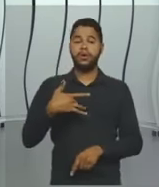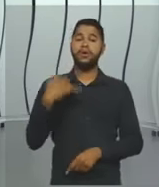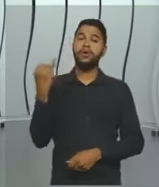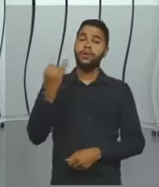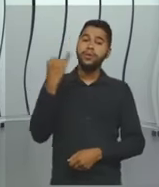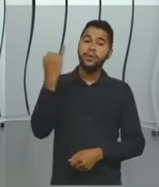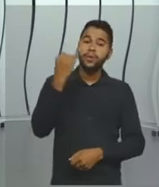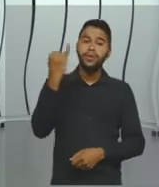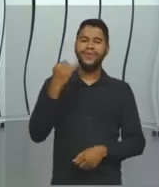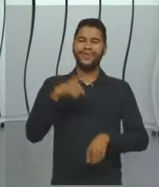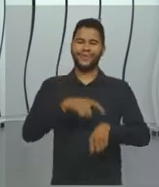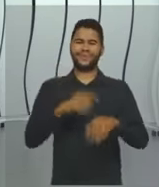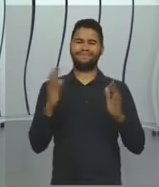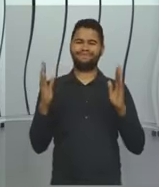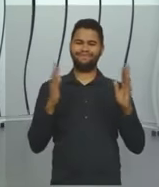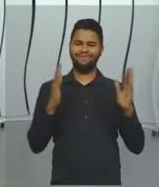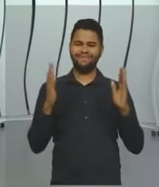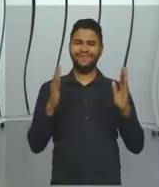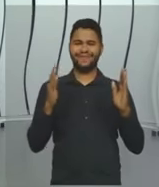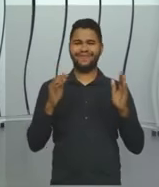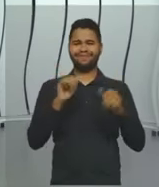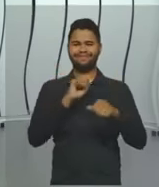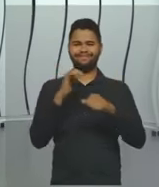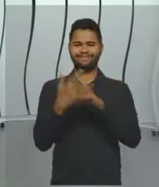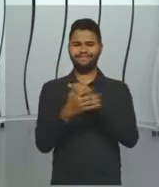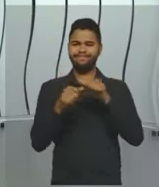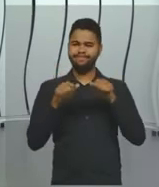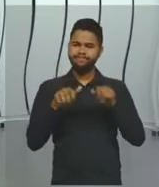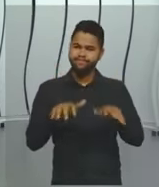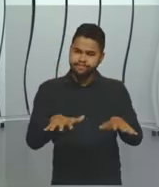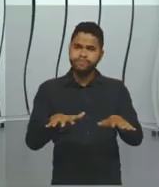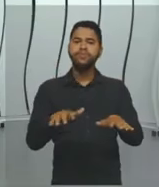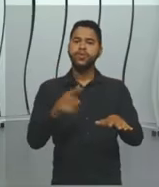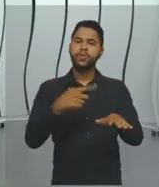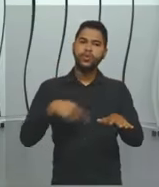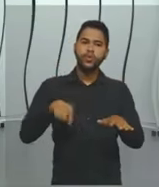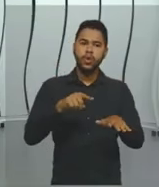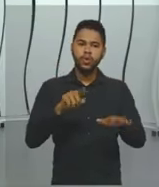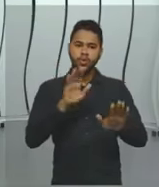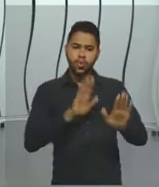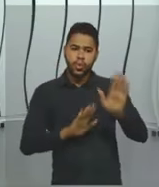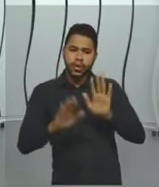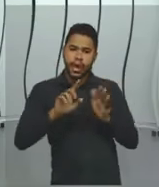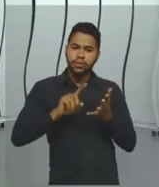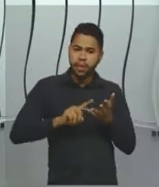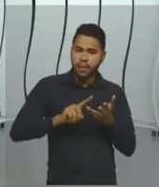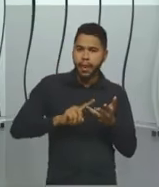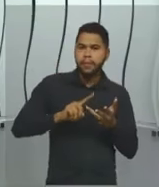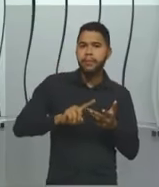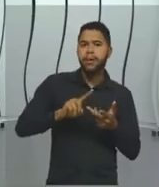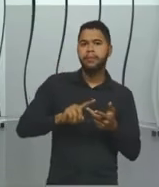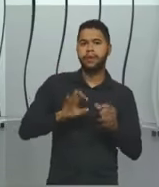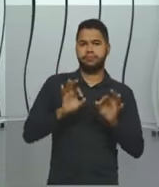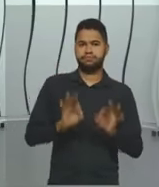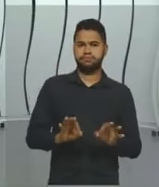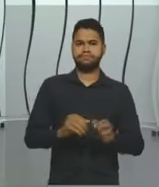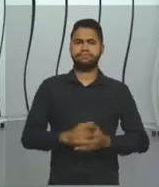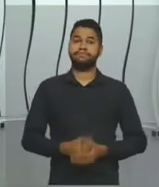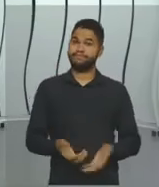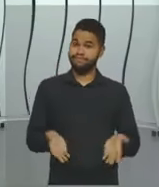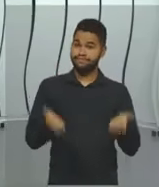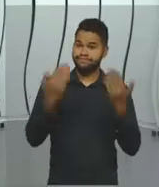que esse momento que estamos vivendo da pandemia, para que possamos tomar os devidos cuidados, ok, students? Let's